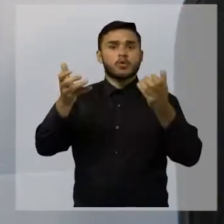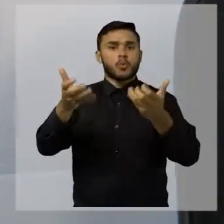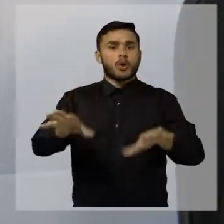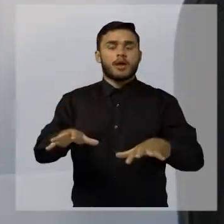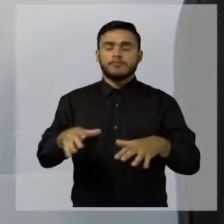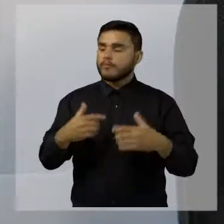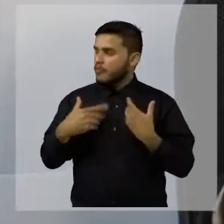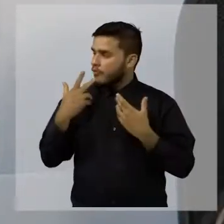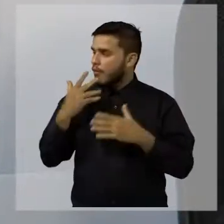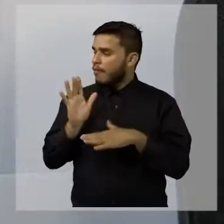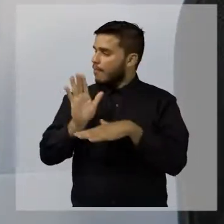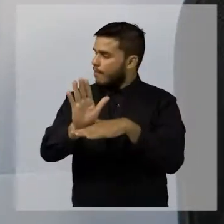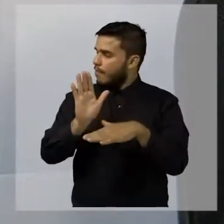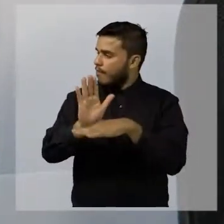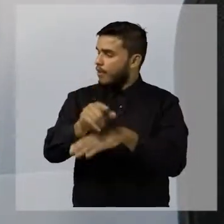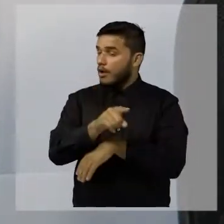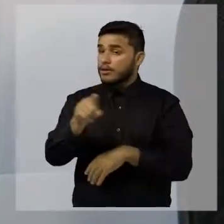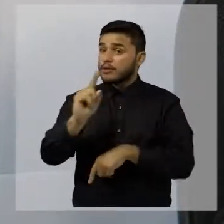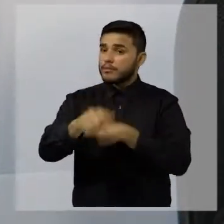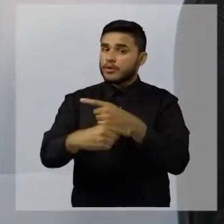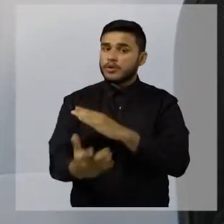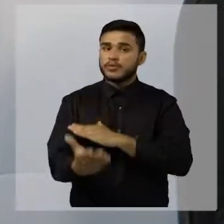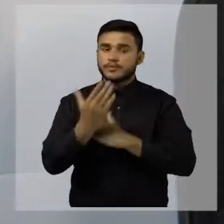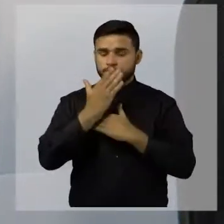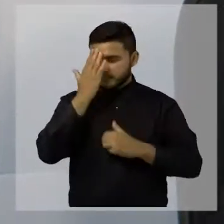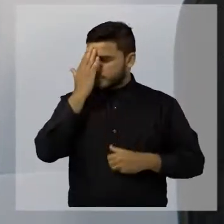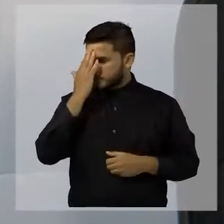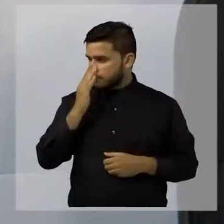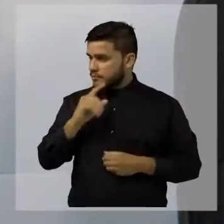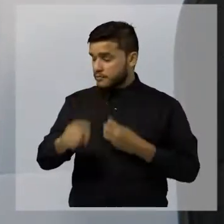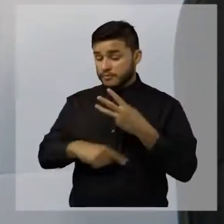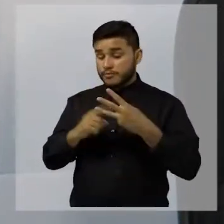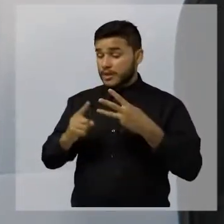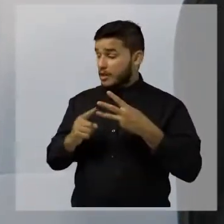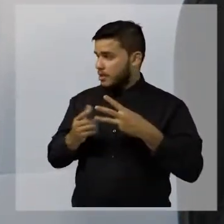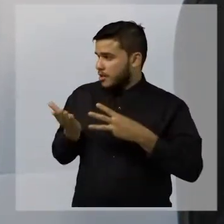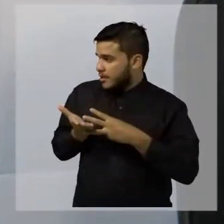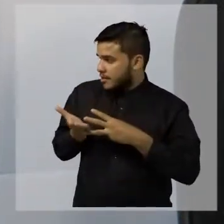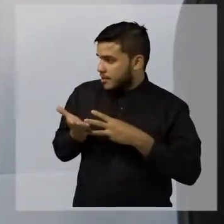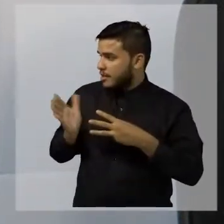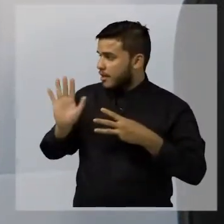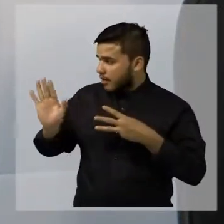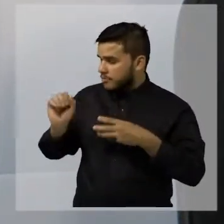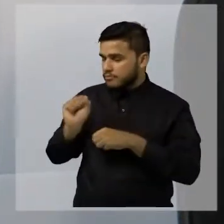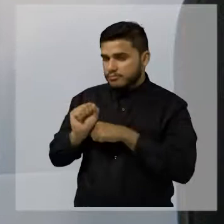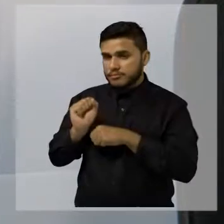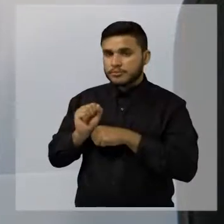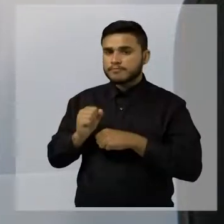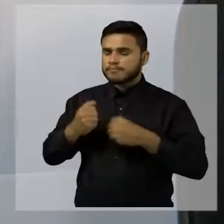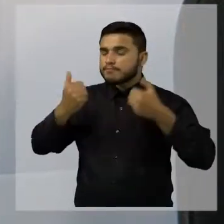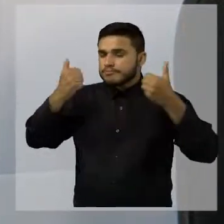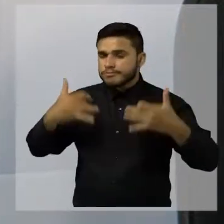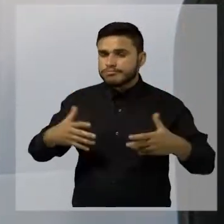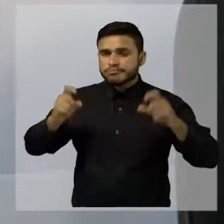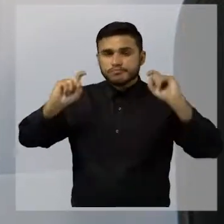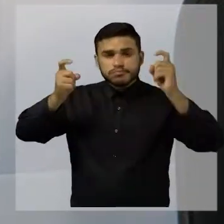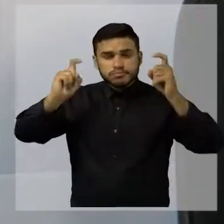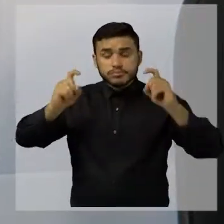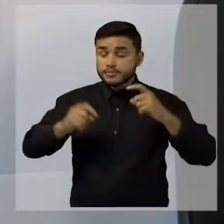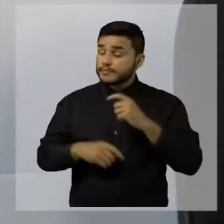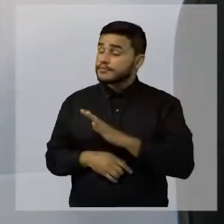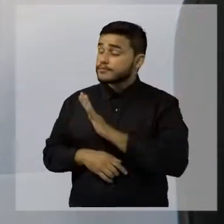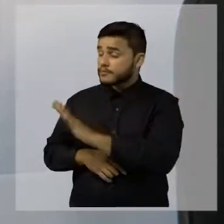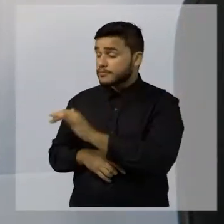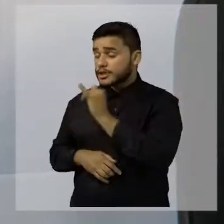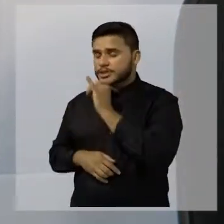popularidade. Mas uma coisa, quando a gente entrar no terceiro bloco, a gente vai discutir com mais ênfase, é que nota-se que,